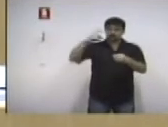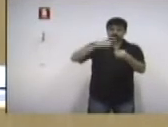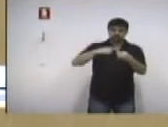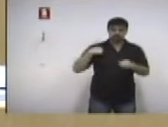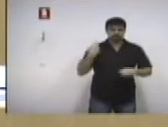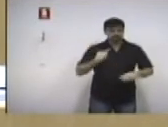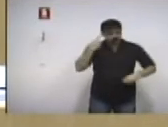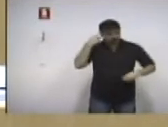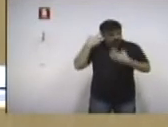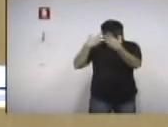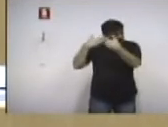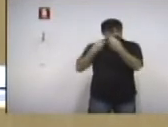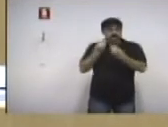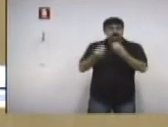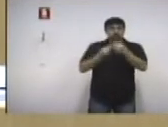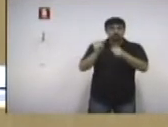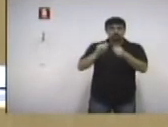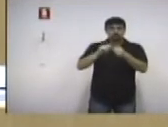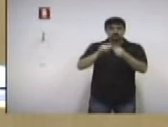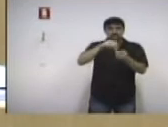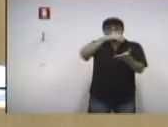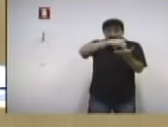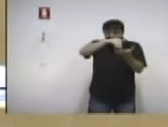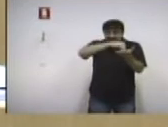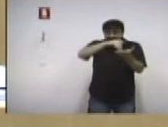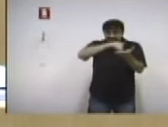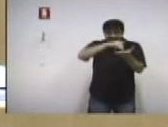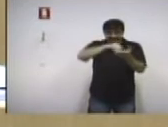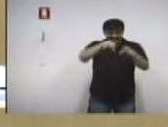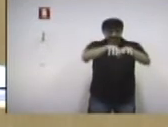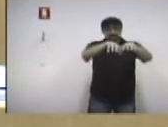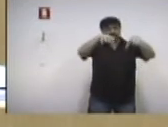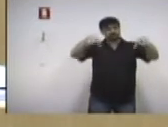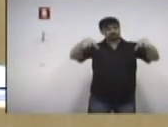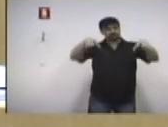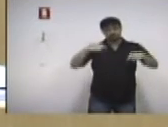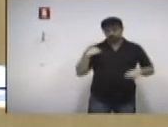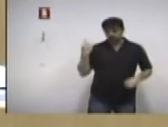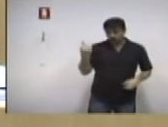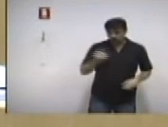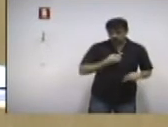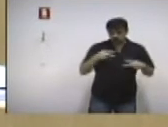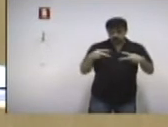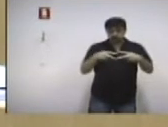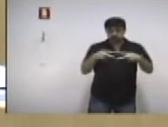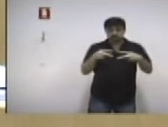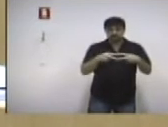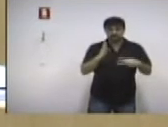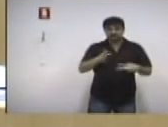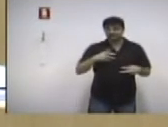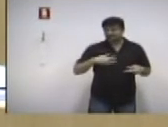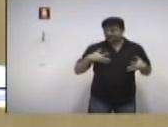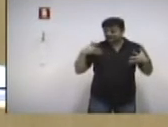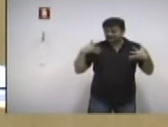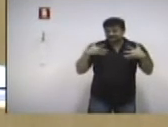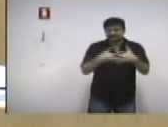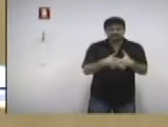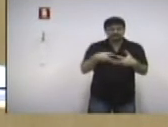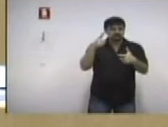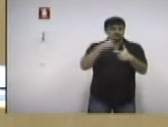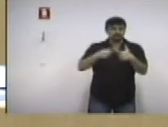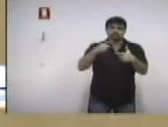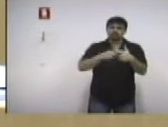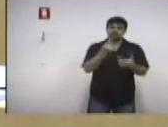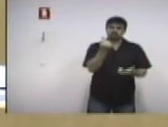que nós estamos como bendito a cidade beirando ao caos ao